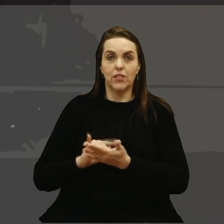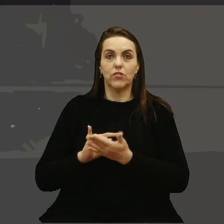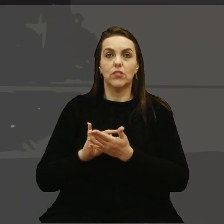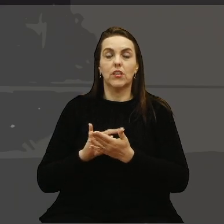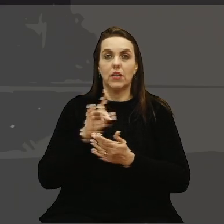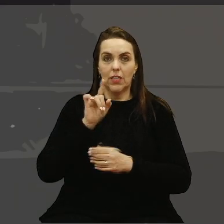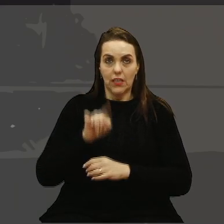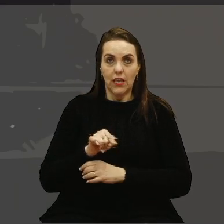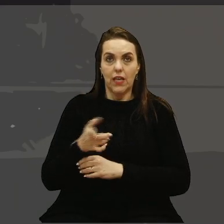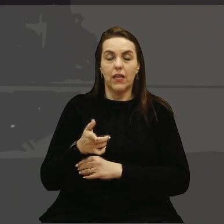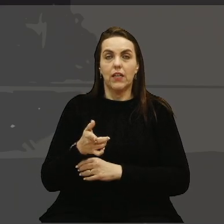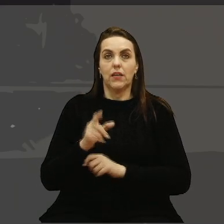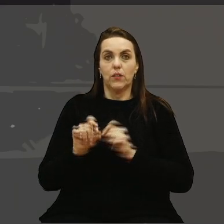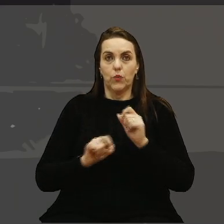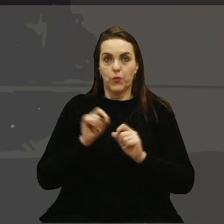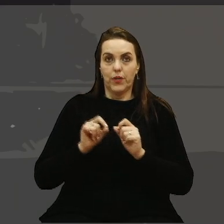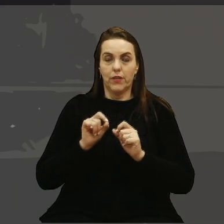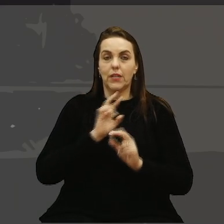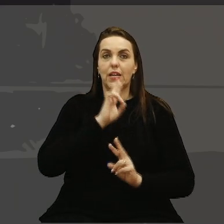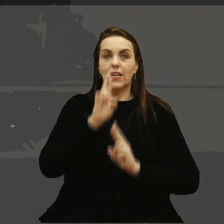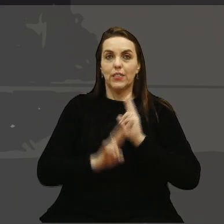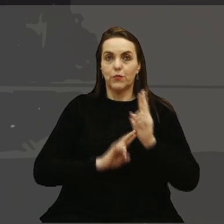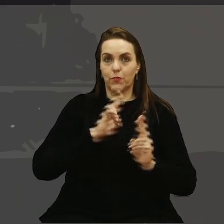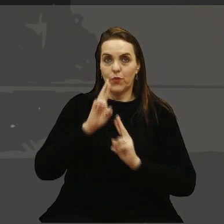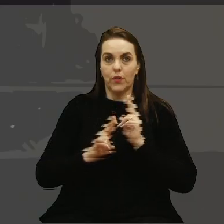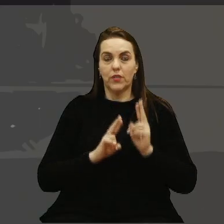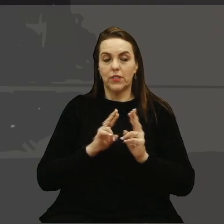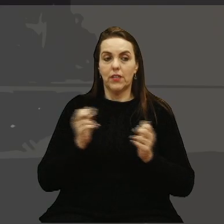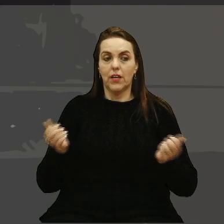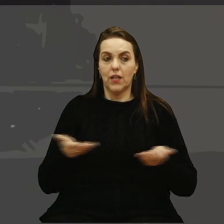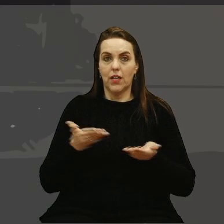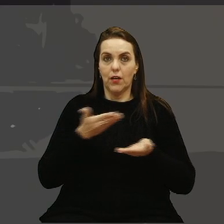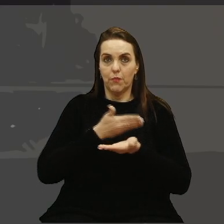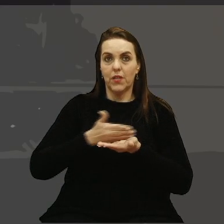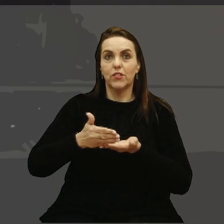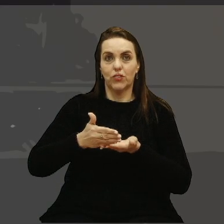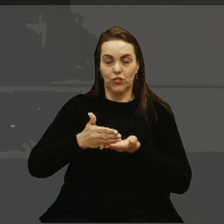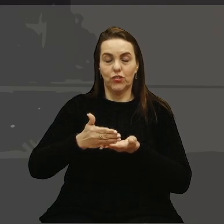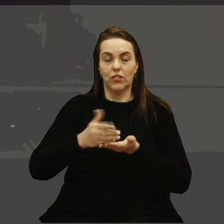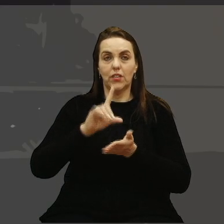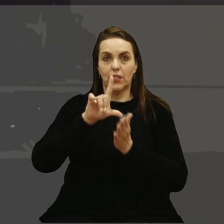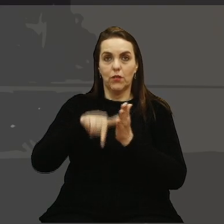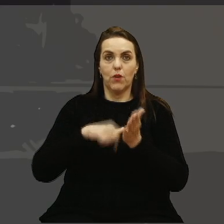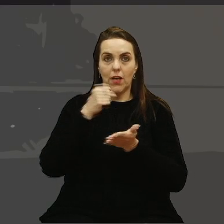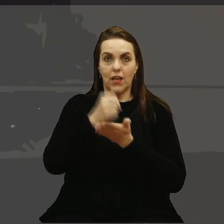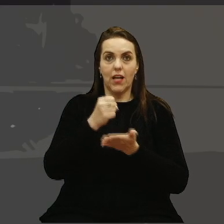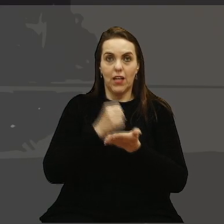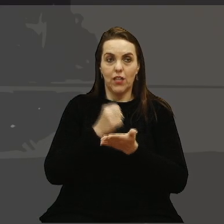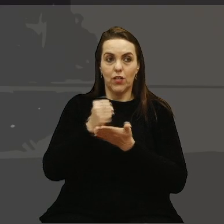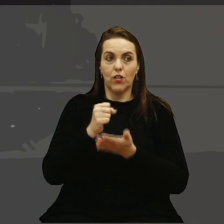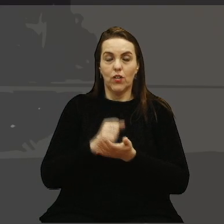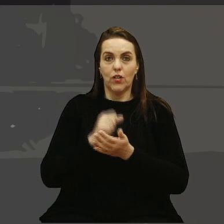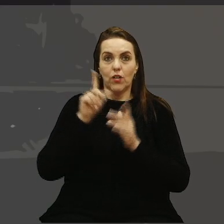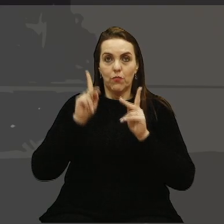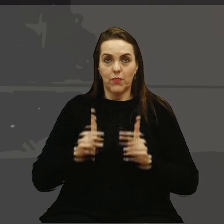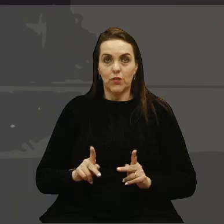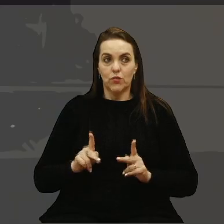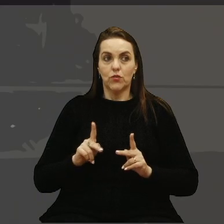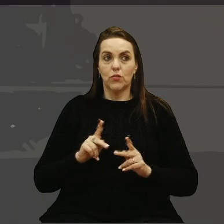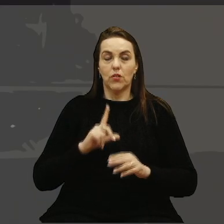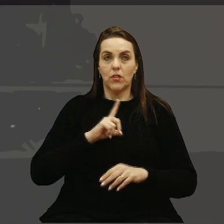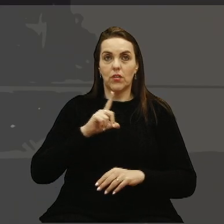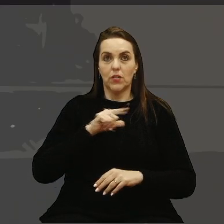retorno, porque gera o quê? A partir de agora, após o cartório, as pessoas contratam